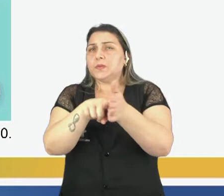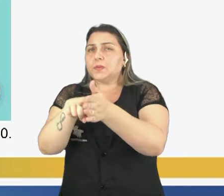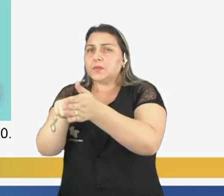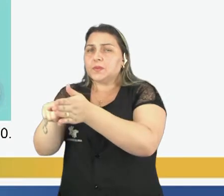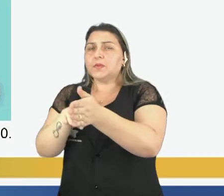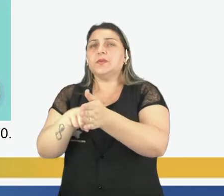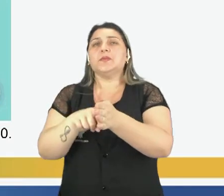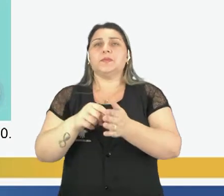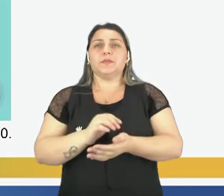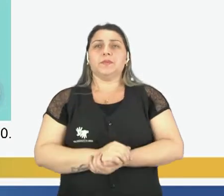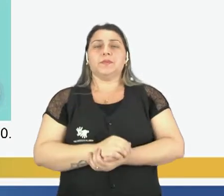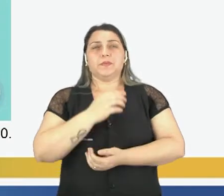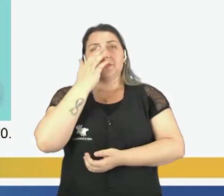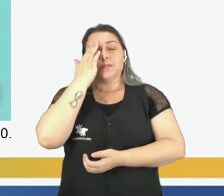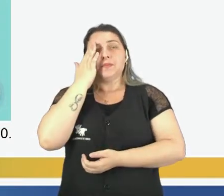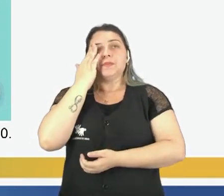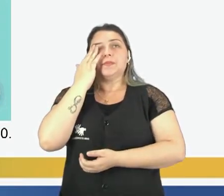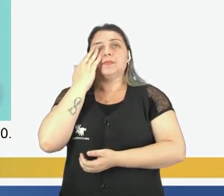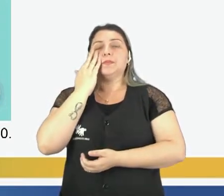estatístico, etc.